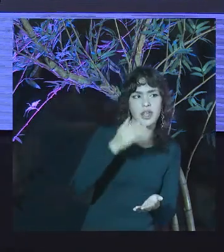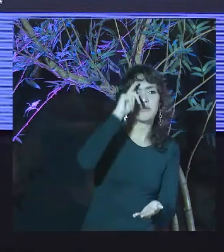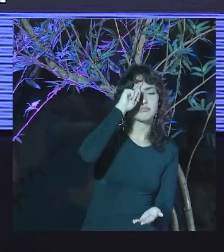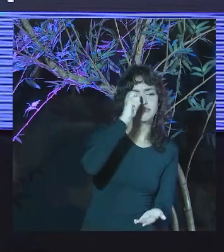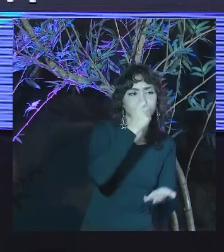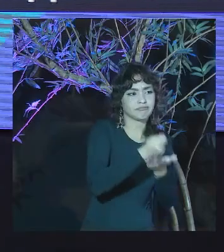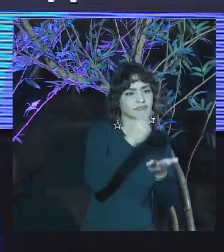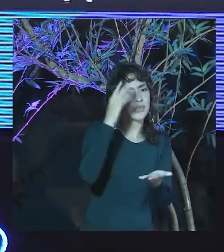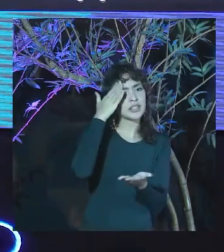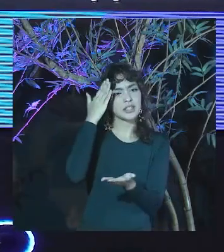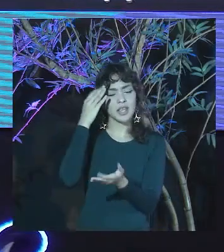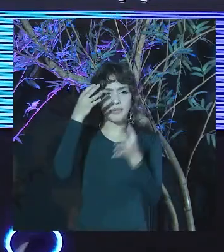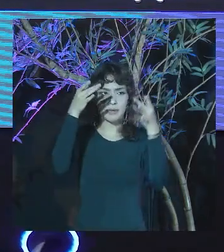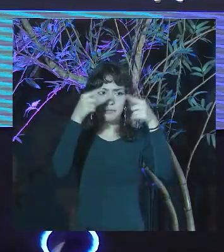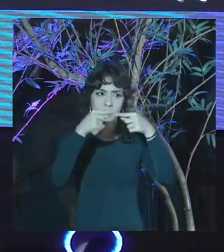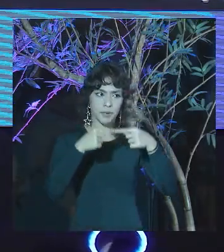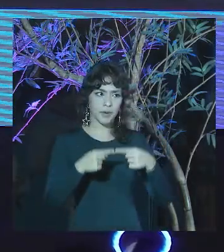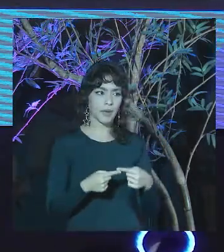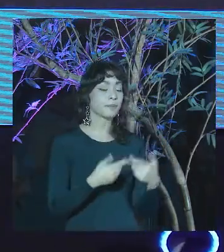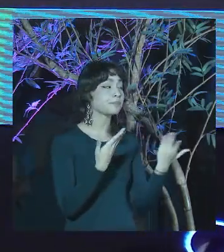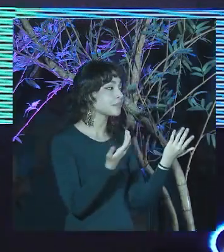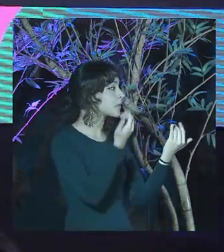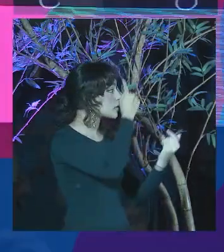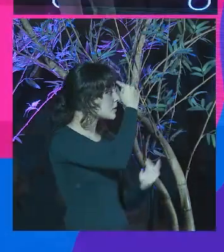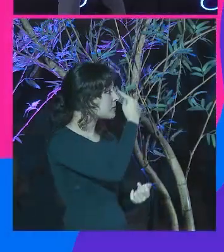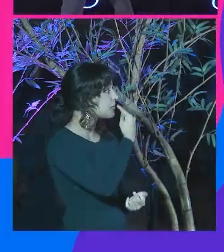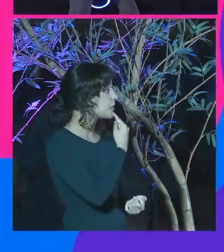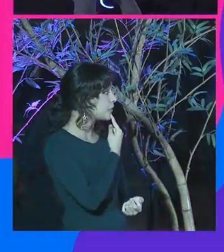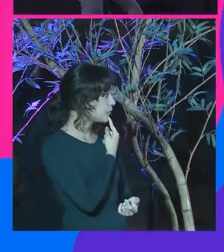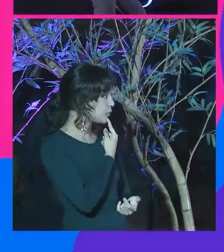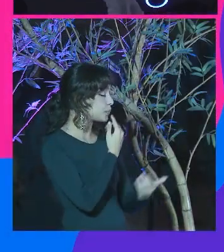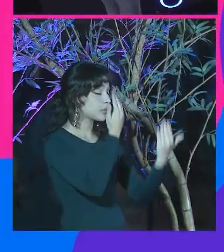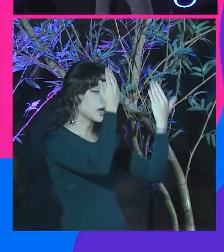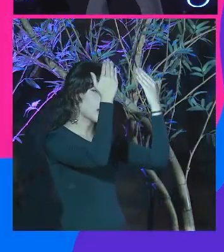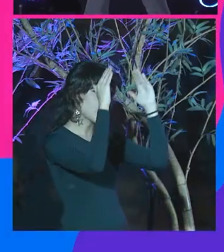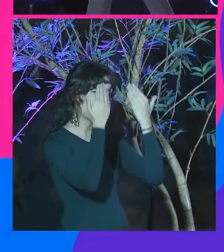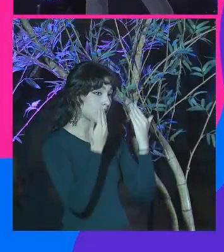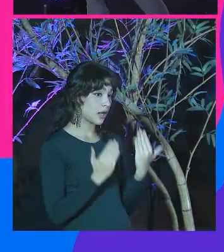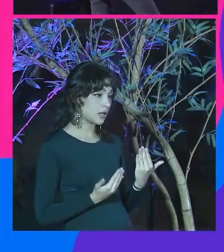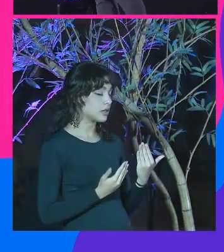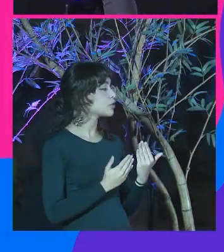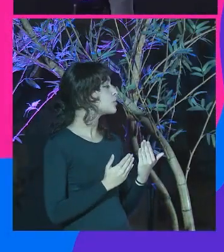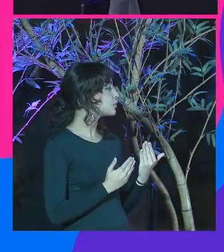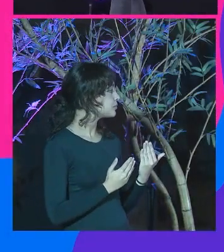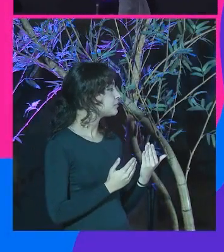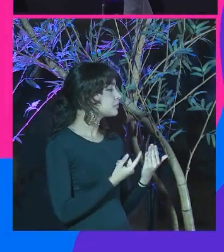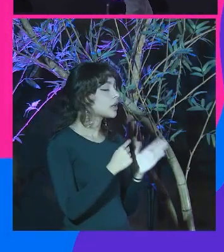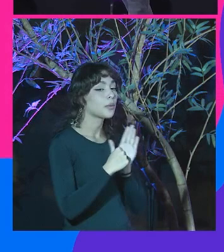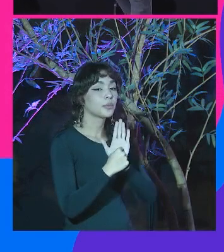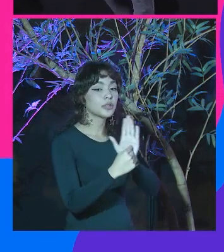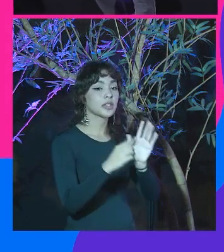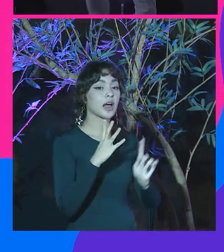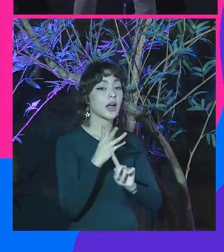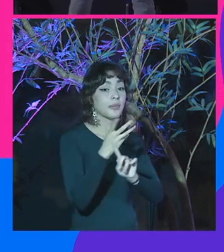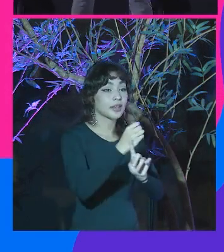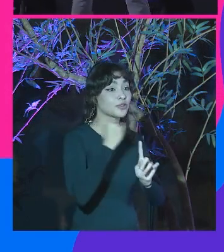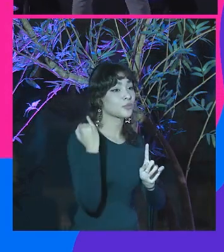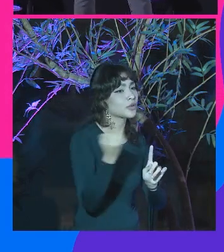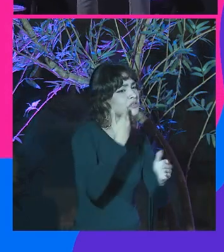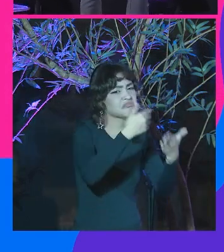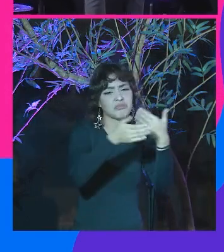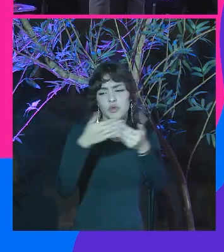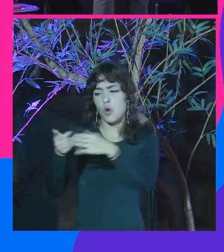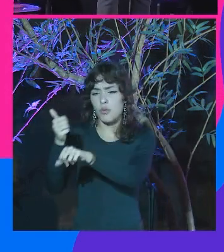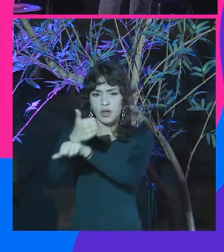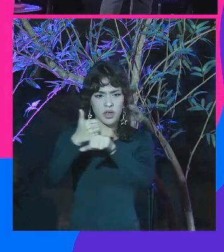Esse perfil analítico foi traçado e dito pelo Fórum Econômico Mundial como habilidade fundamental para qualquer profissional